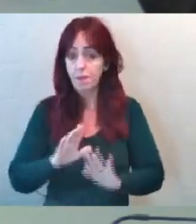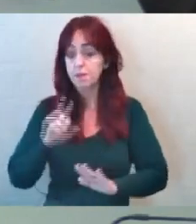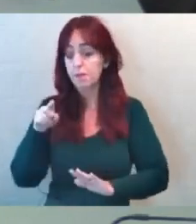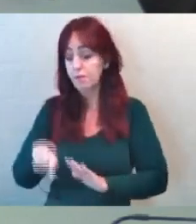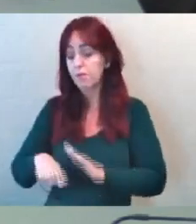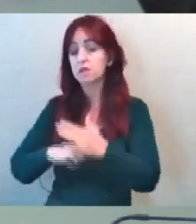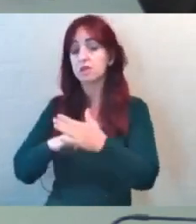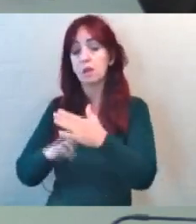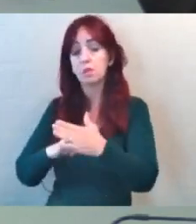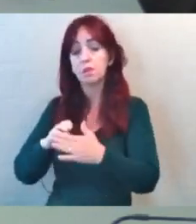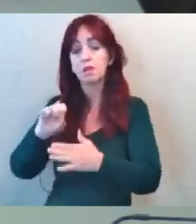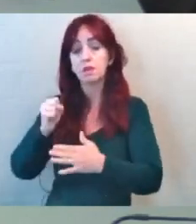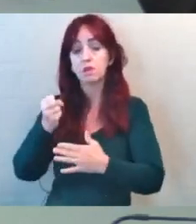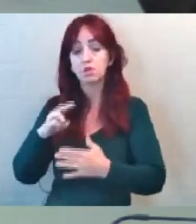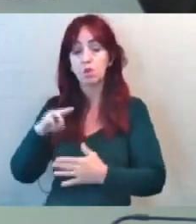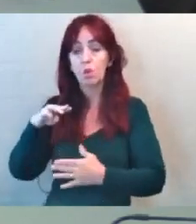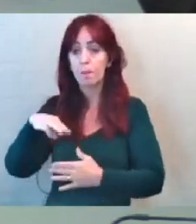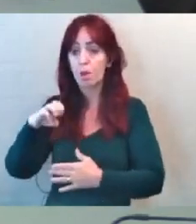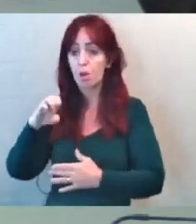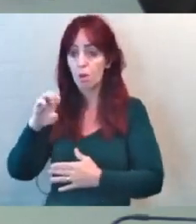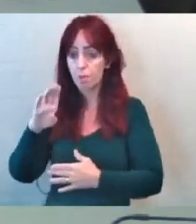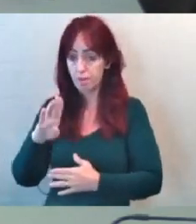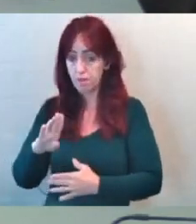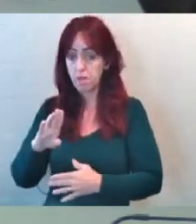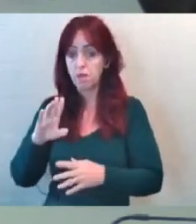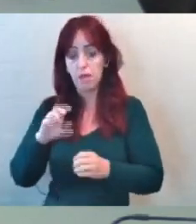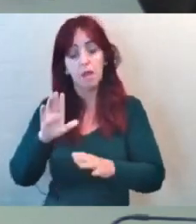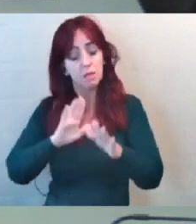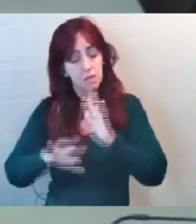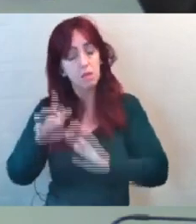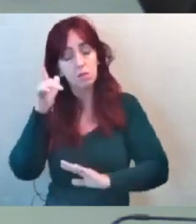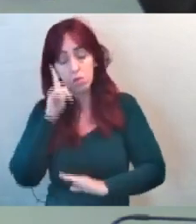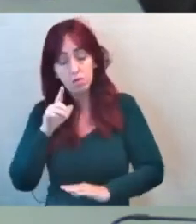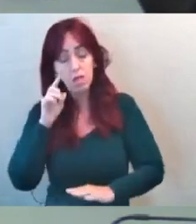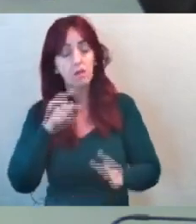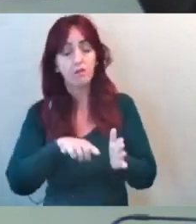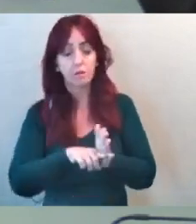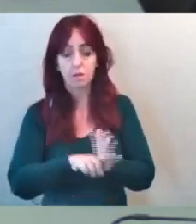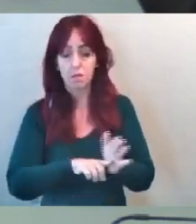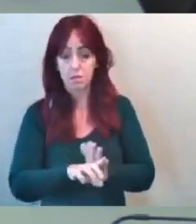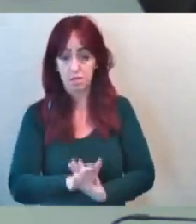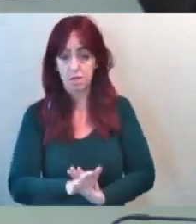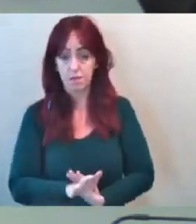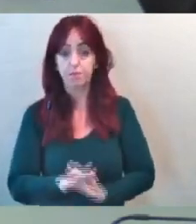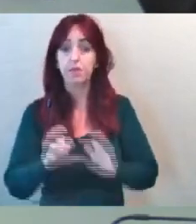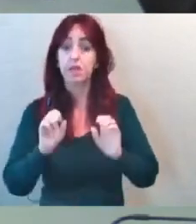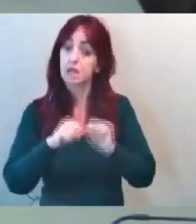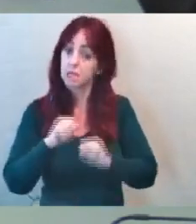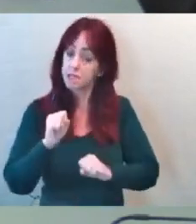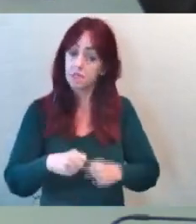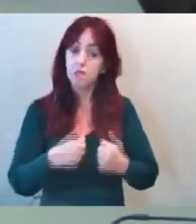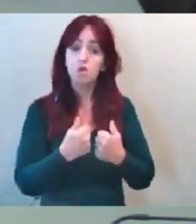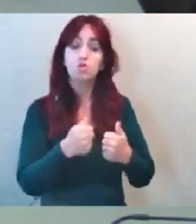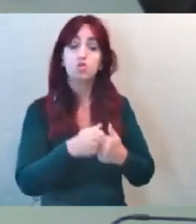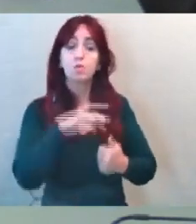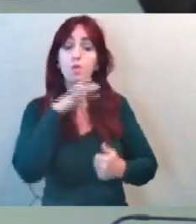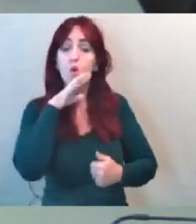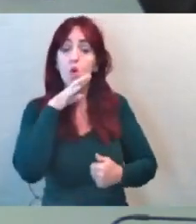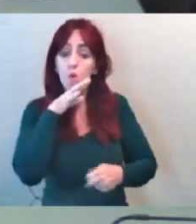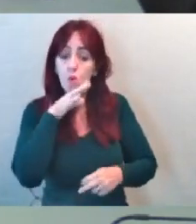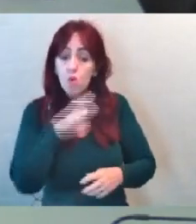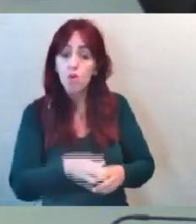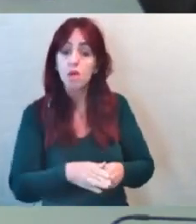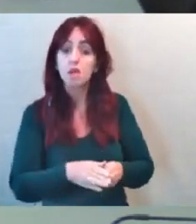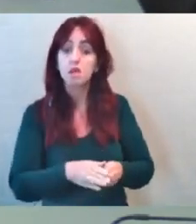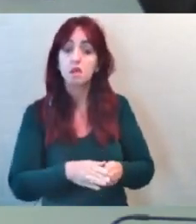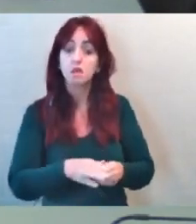fiscalizar e sim tirar esses ônibus de circulação. Porque eu acho que só vai dar certo Só vai dar certo, no meu ponto de vista, só vai